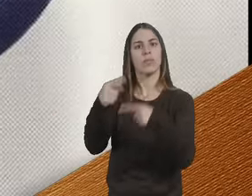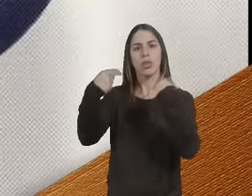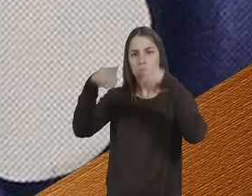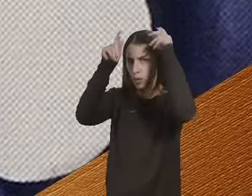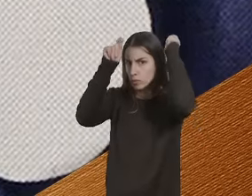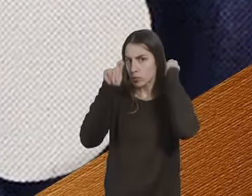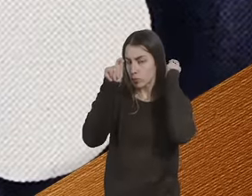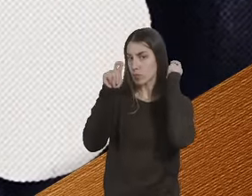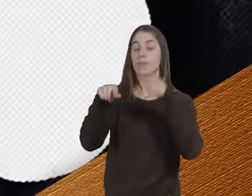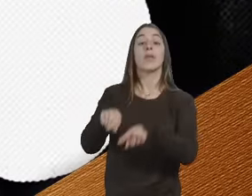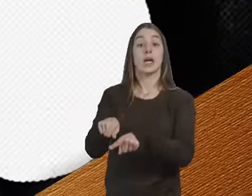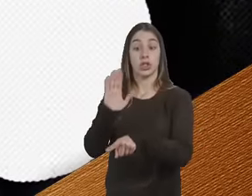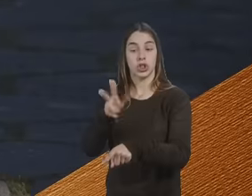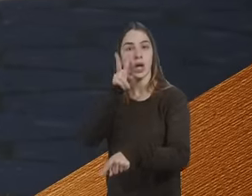cabeça.